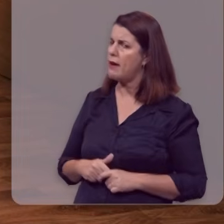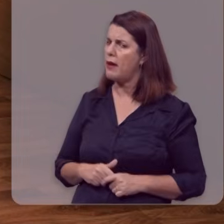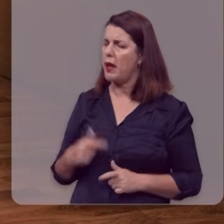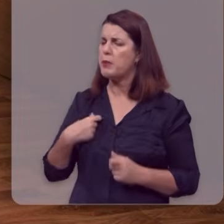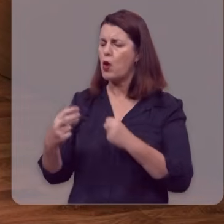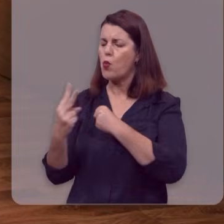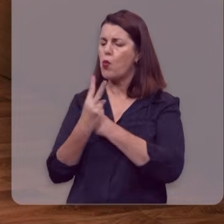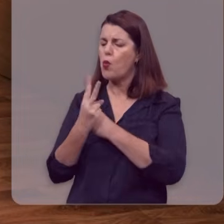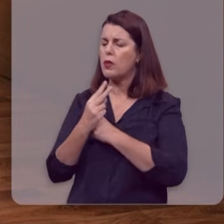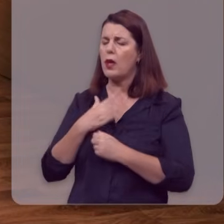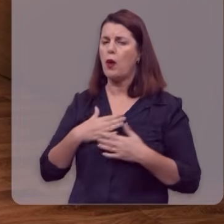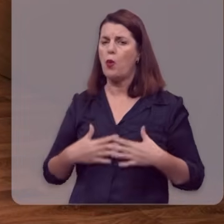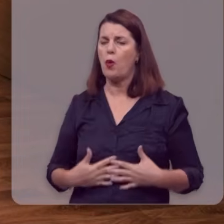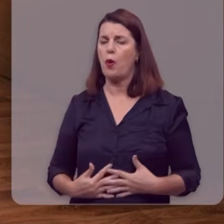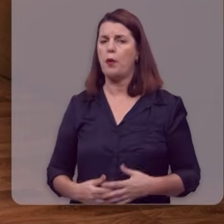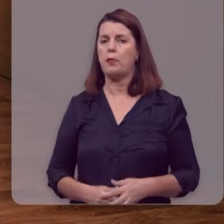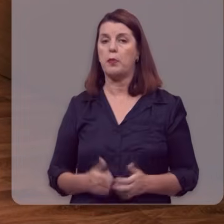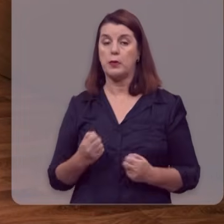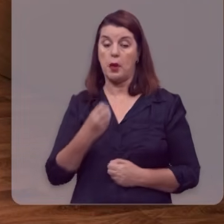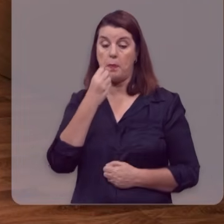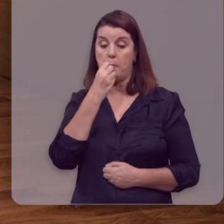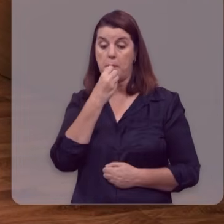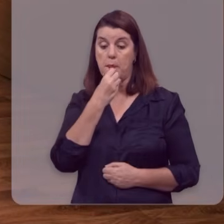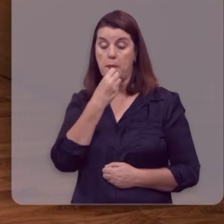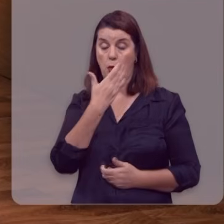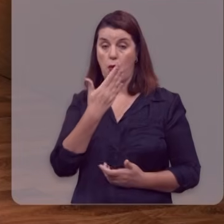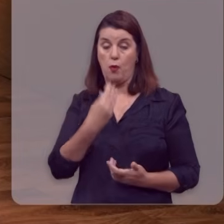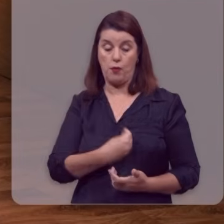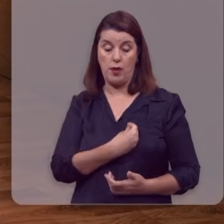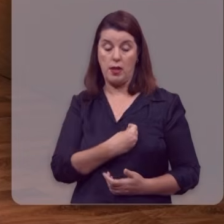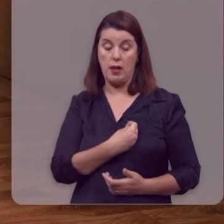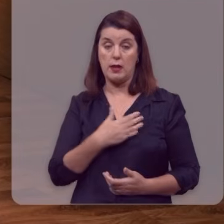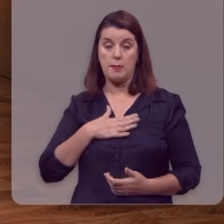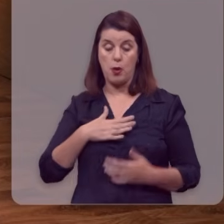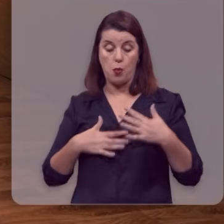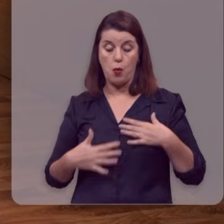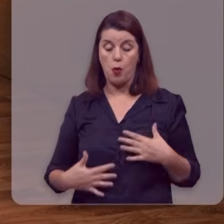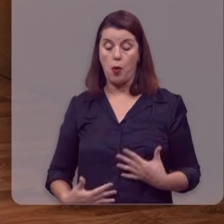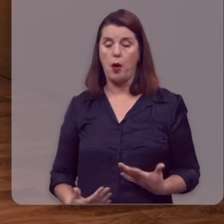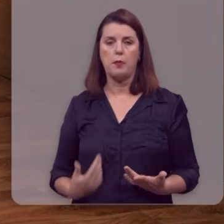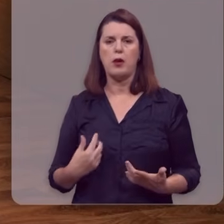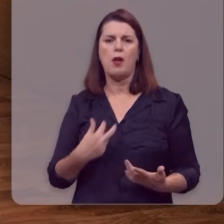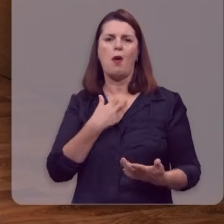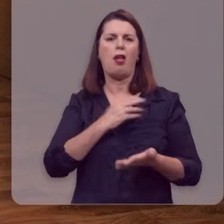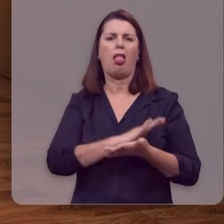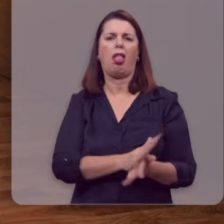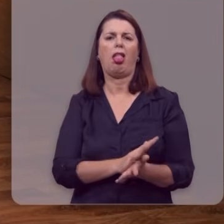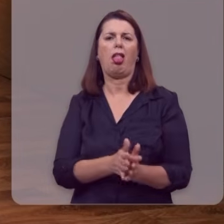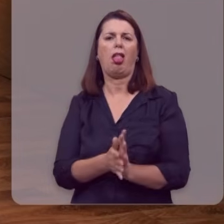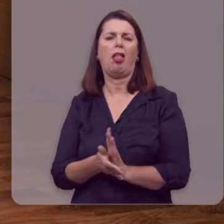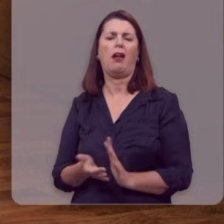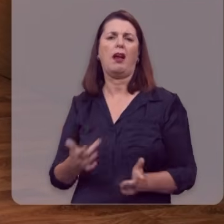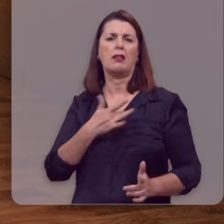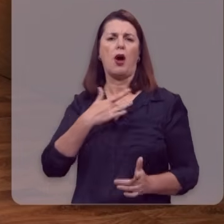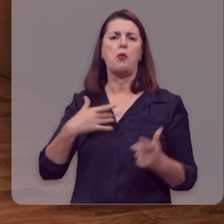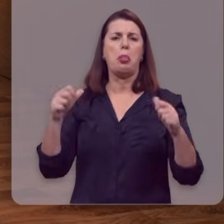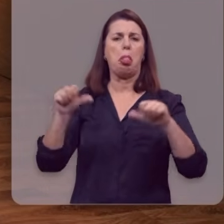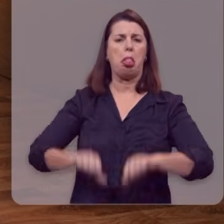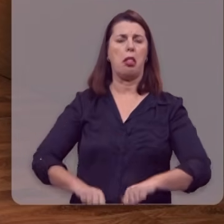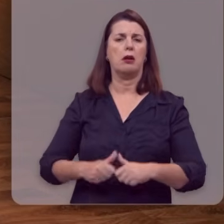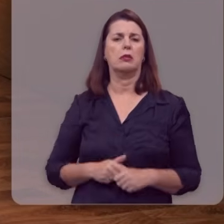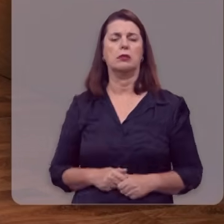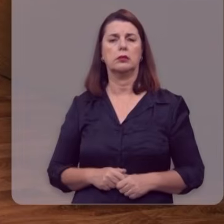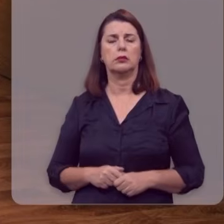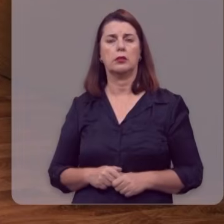E eu preciso cuidar do meu corpo, eu preciso ser bom mordomo do meu corpo. Eu não posso destruir o meu corpo, porque a Bíblia diz que aquele que